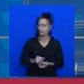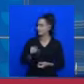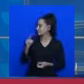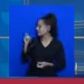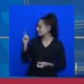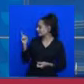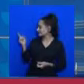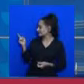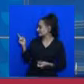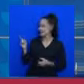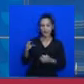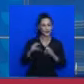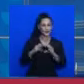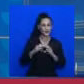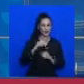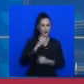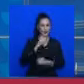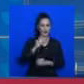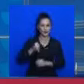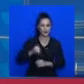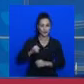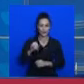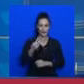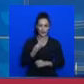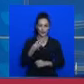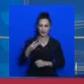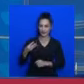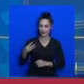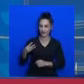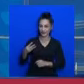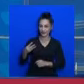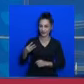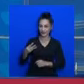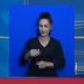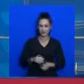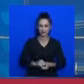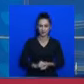Quarta bola verde número 43.